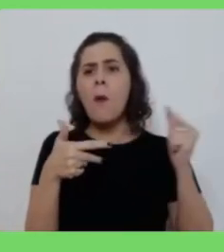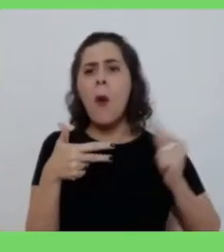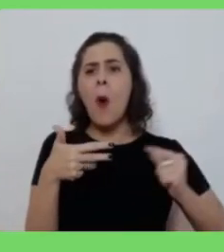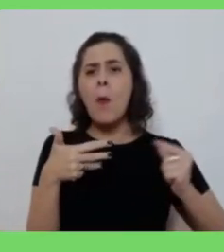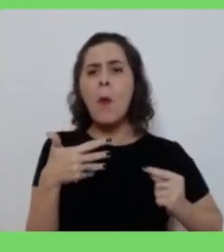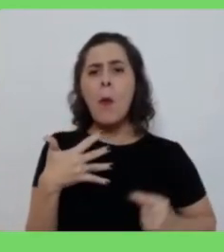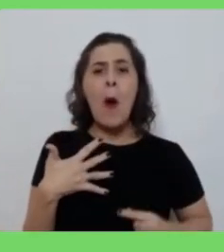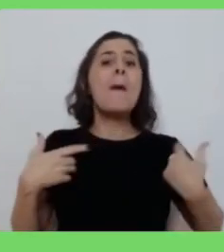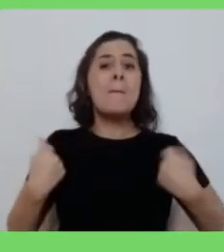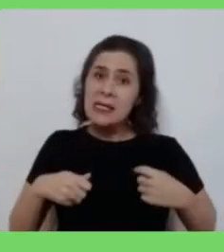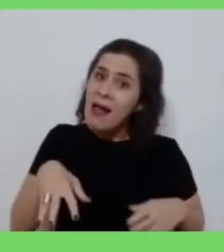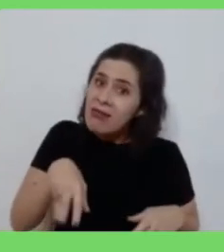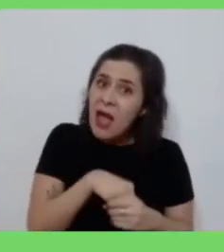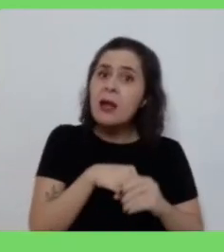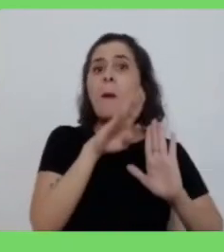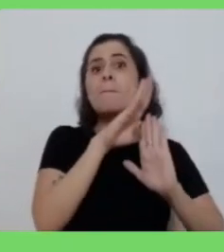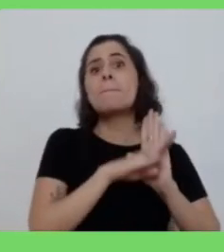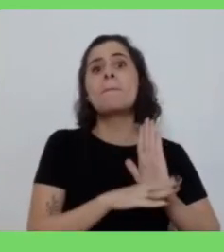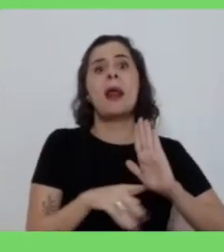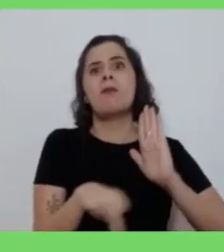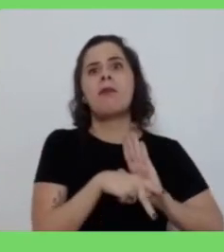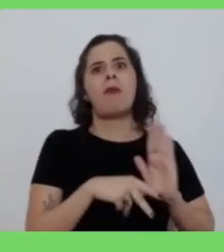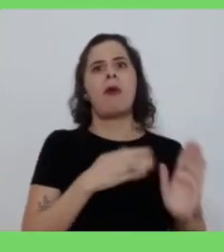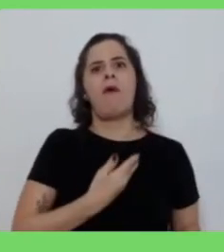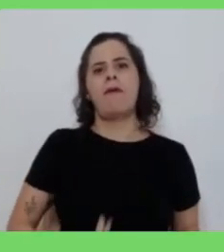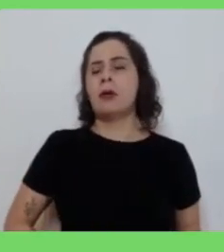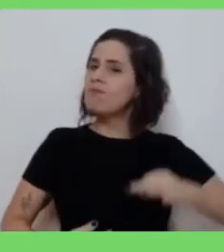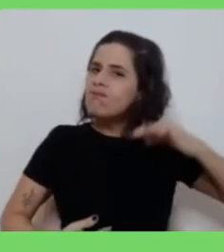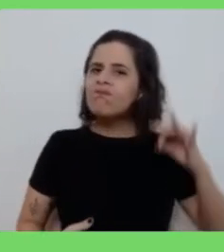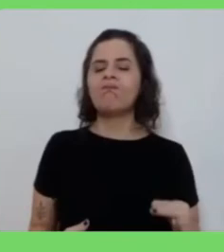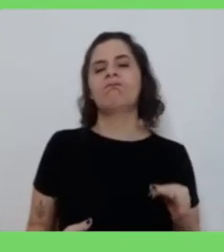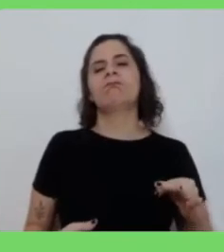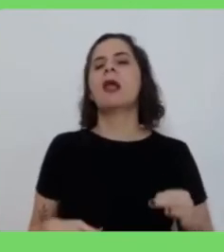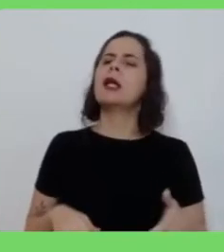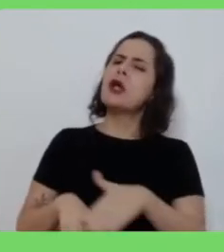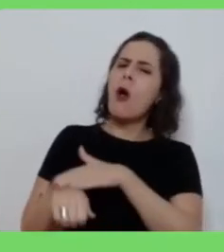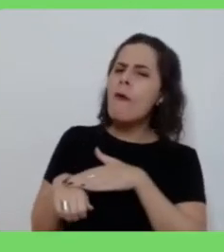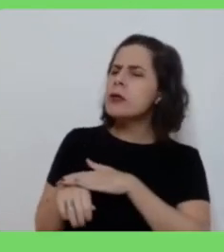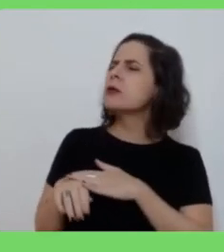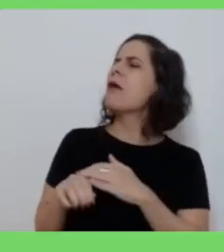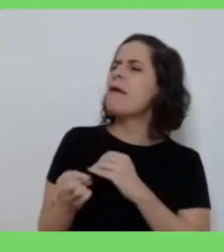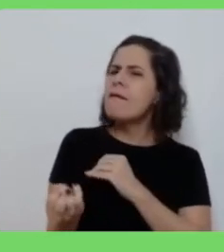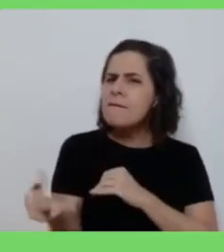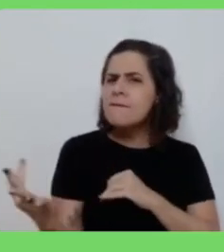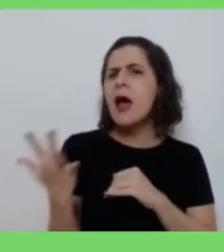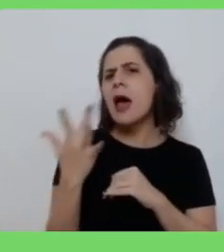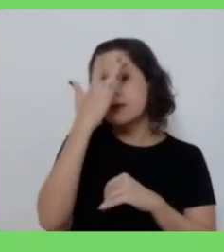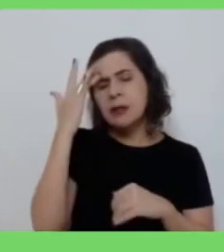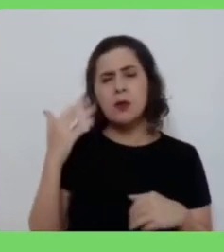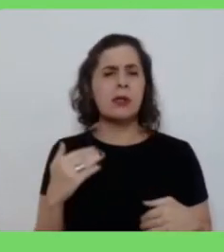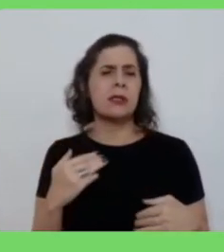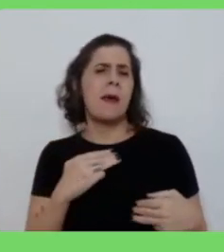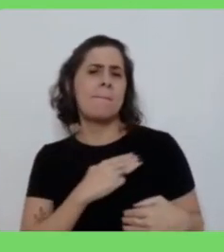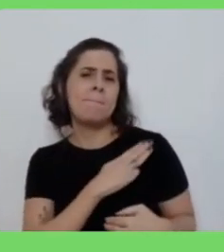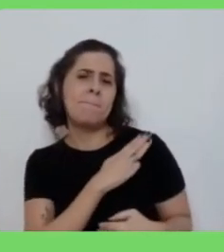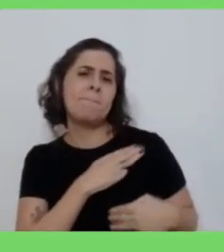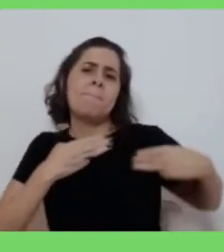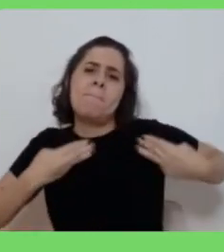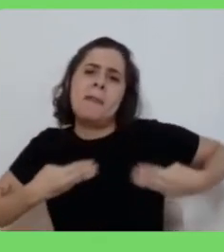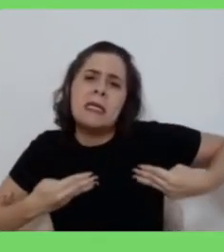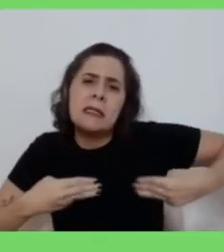governo efetivamente então com isso a gente foi conversando com uma série de eh ministros Ministérios